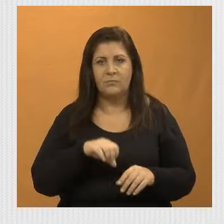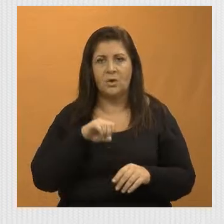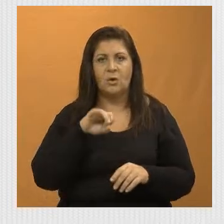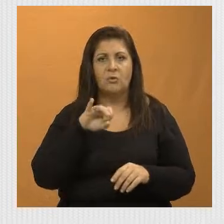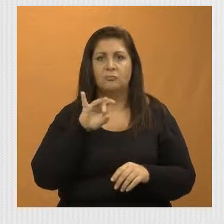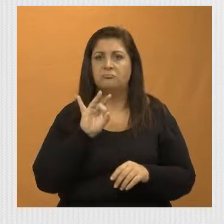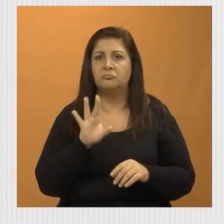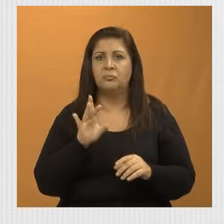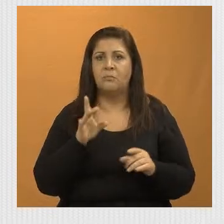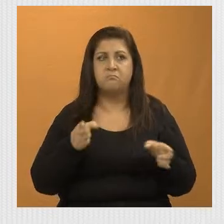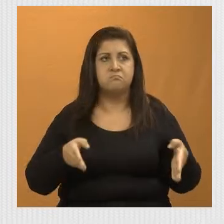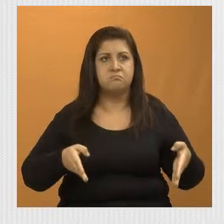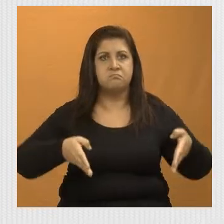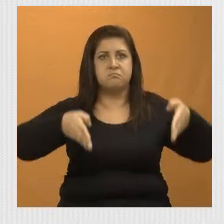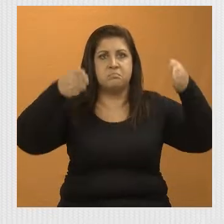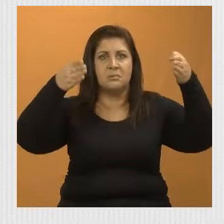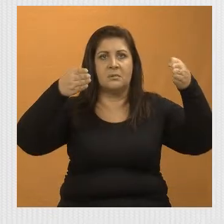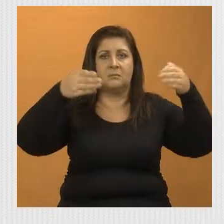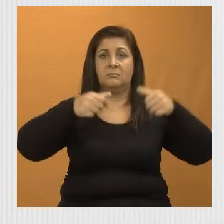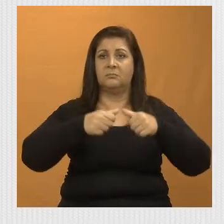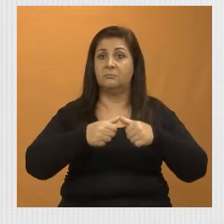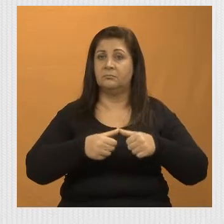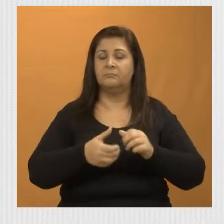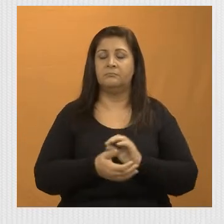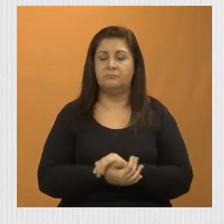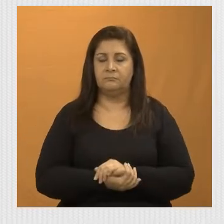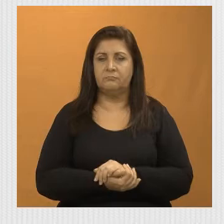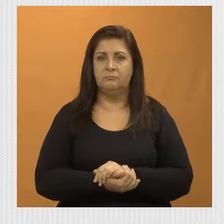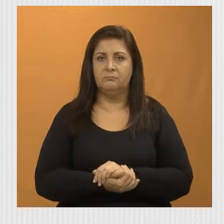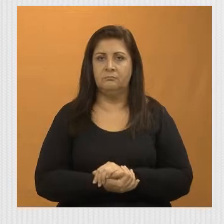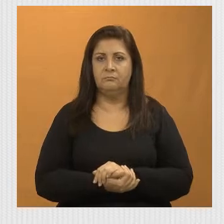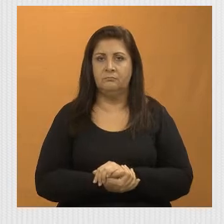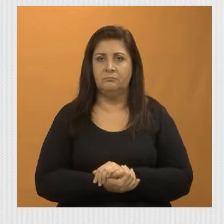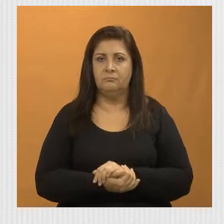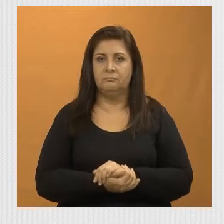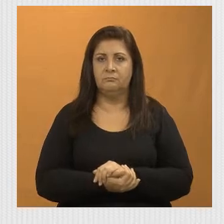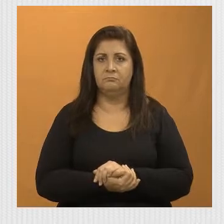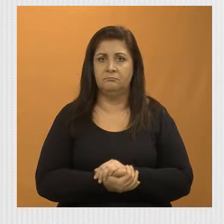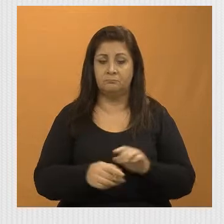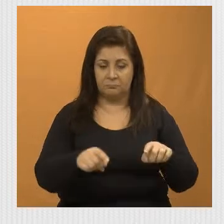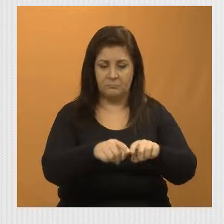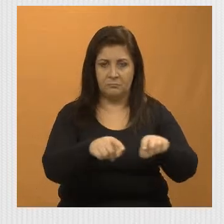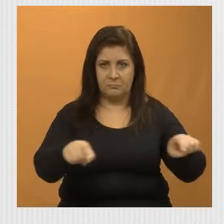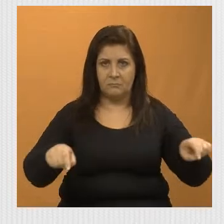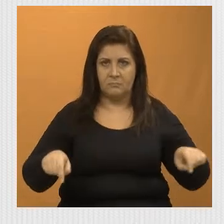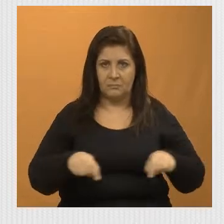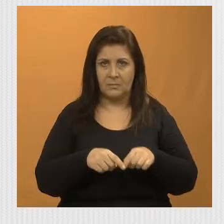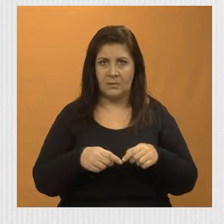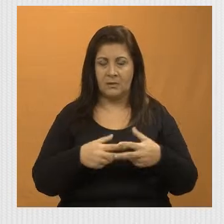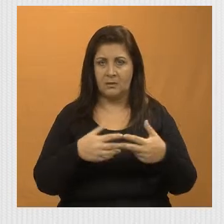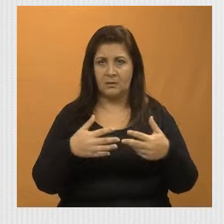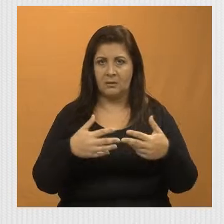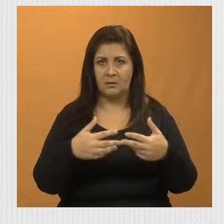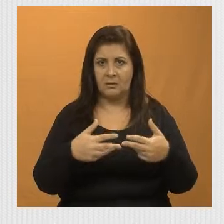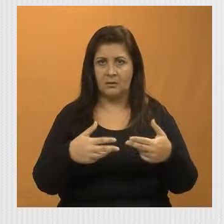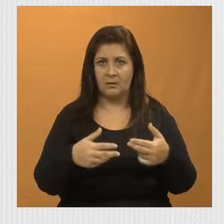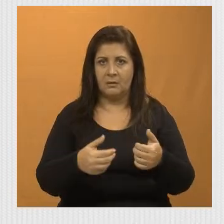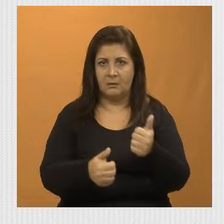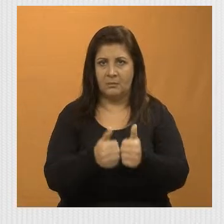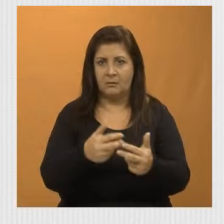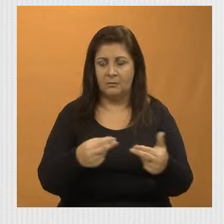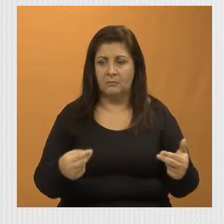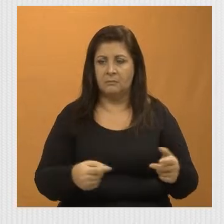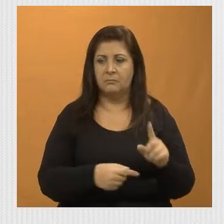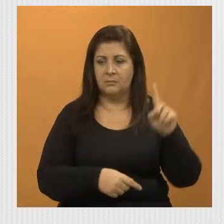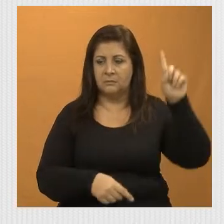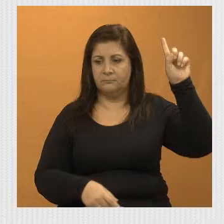de concreto no estádio. Ou seja, o estádio, né, como vocês estão vendo, isso sim é o